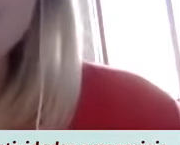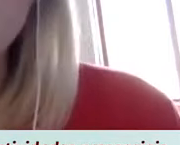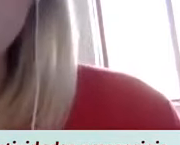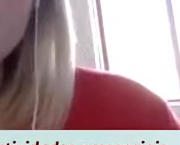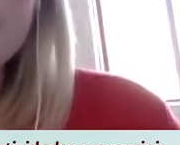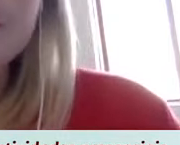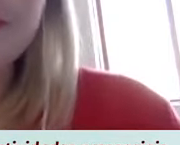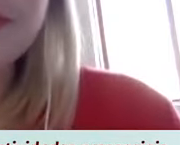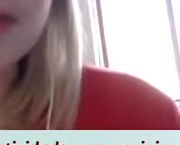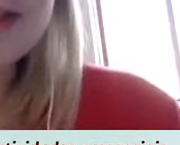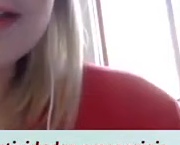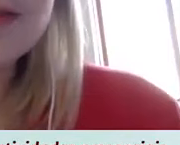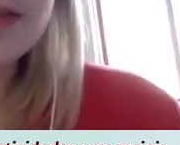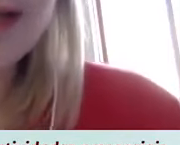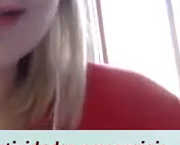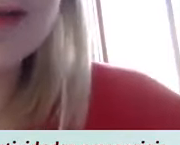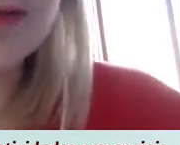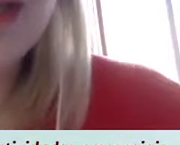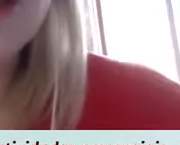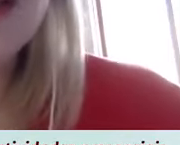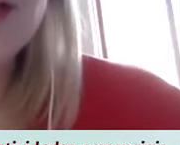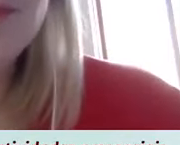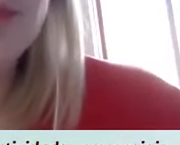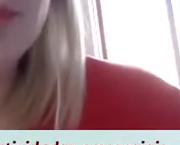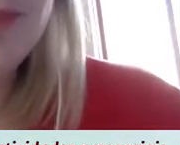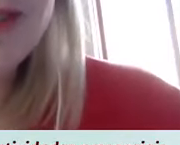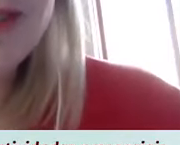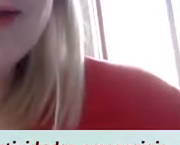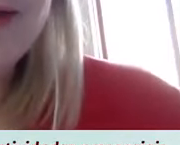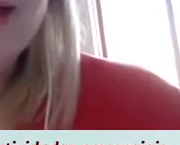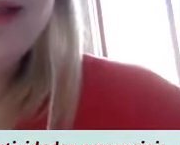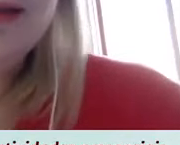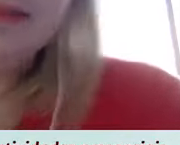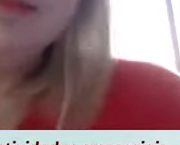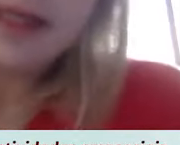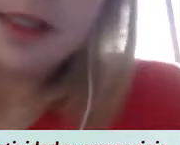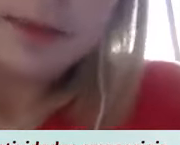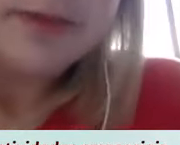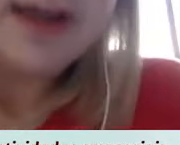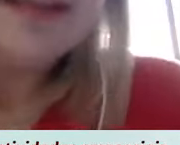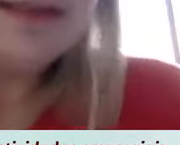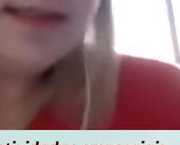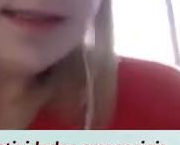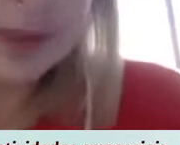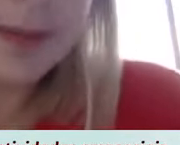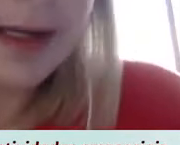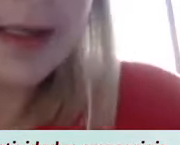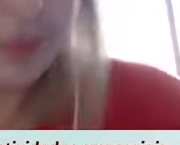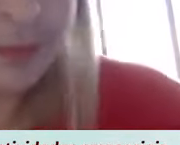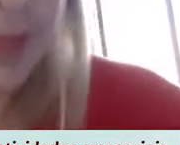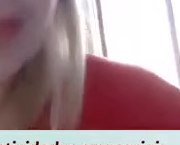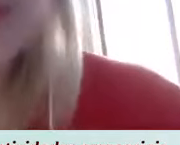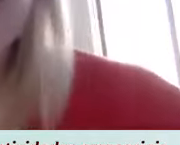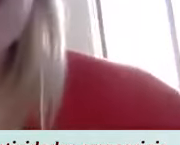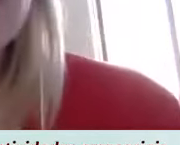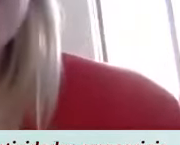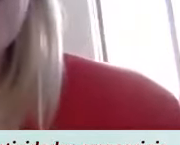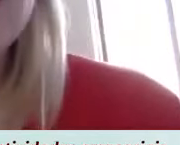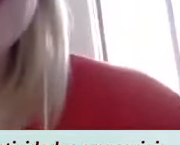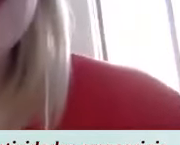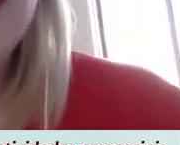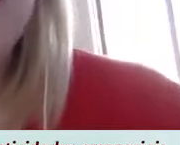né? Então, hoje, os profissionais de educação da rede pública e da rede privada estão trabalhando, né? Estão